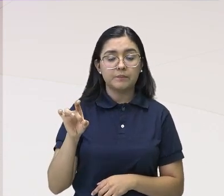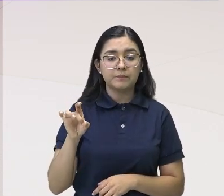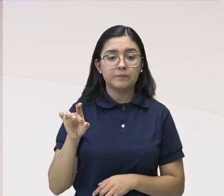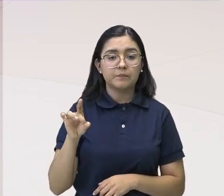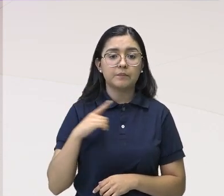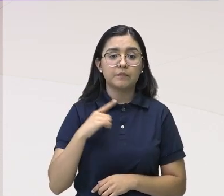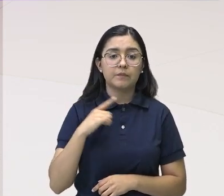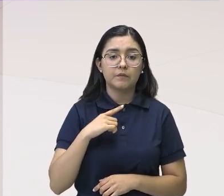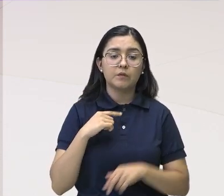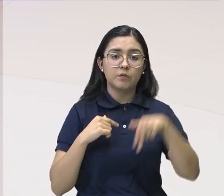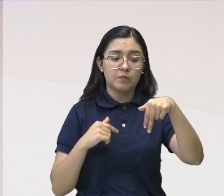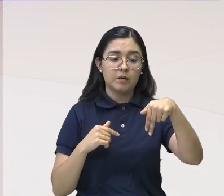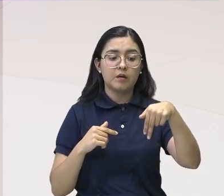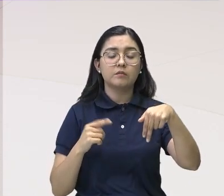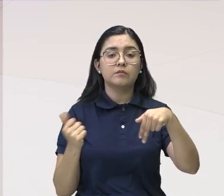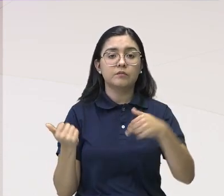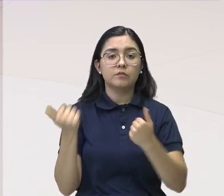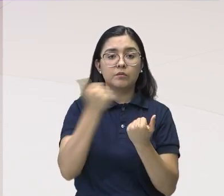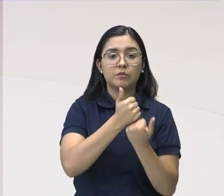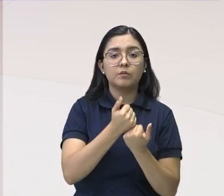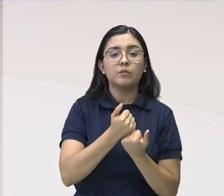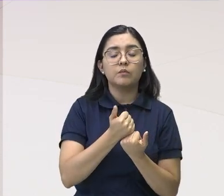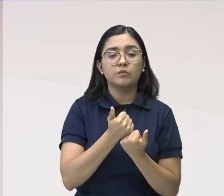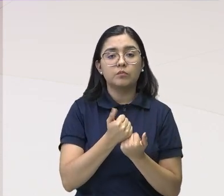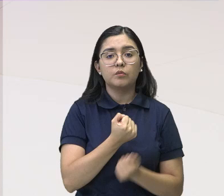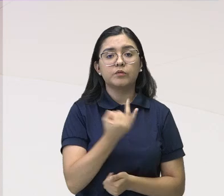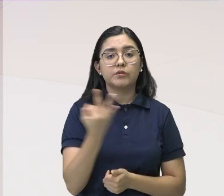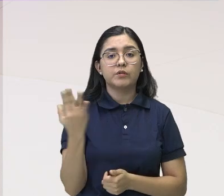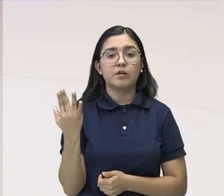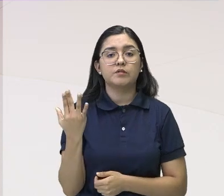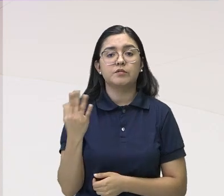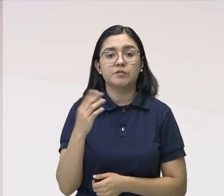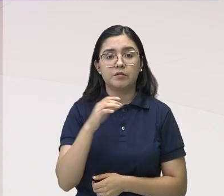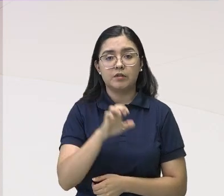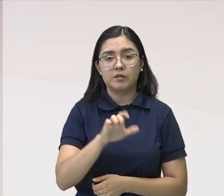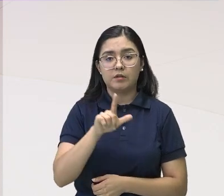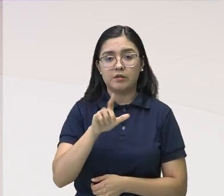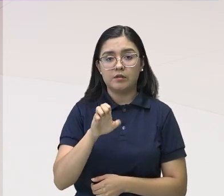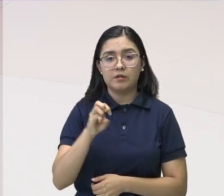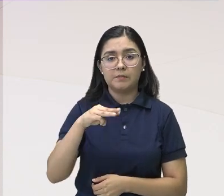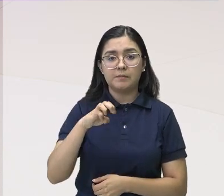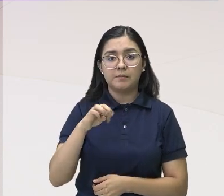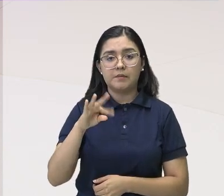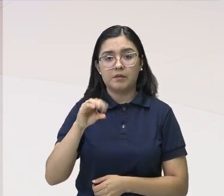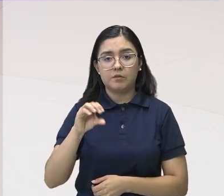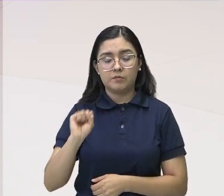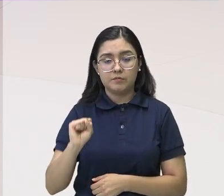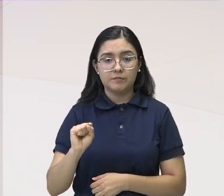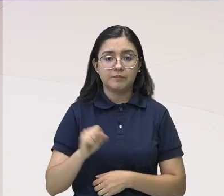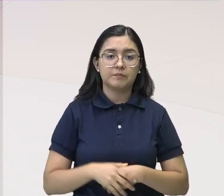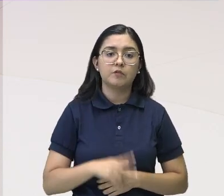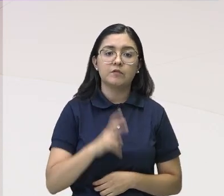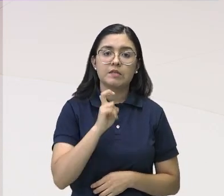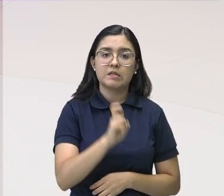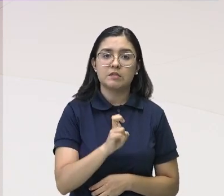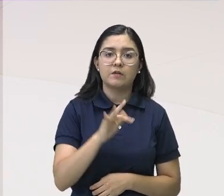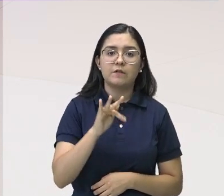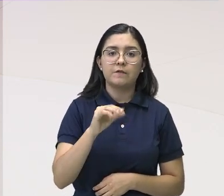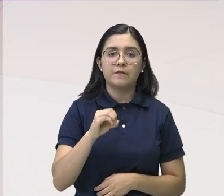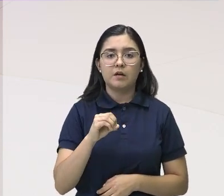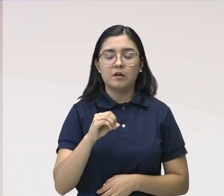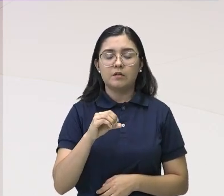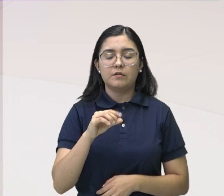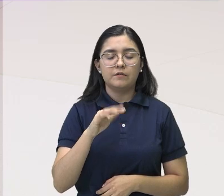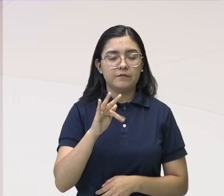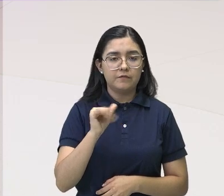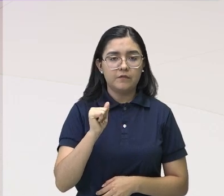lugar do n, eu vou botar meu número de elementos. Tá bom? Então, será 5 fatorial. Professor, como é que resolve fatorial,